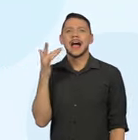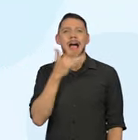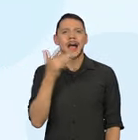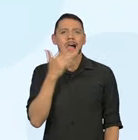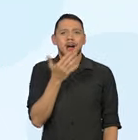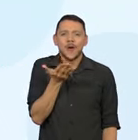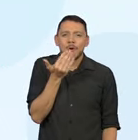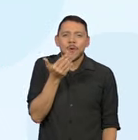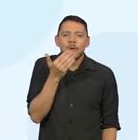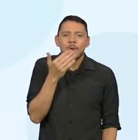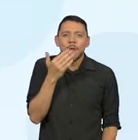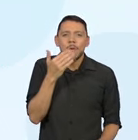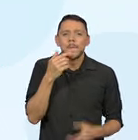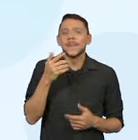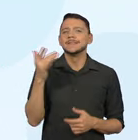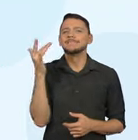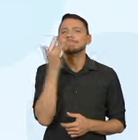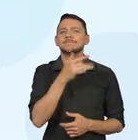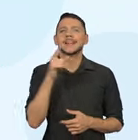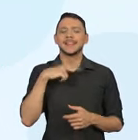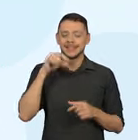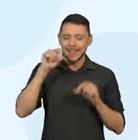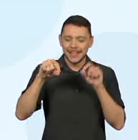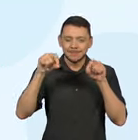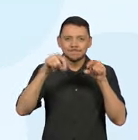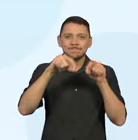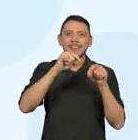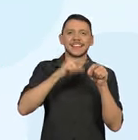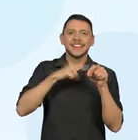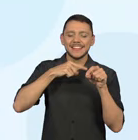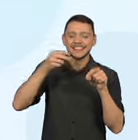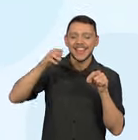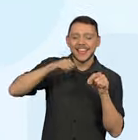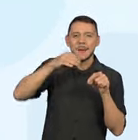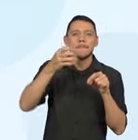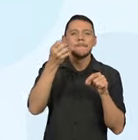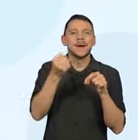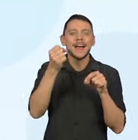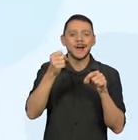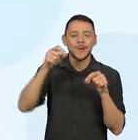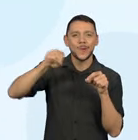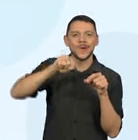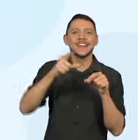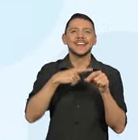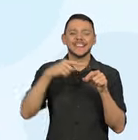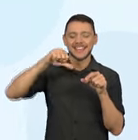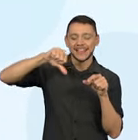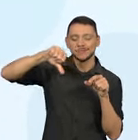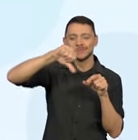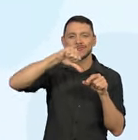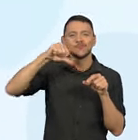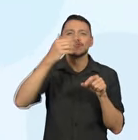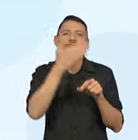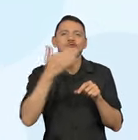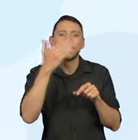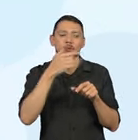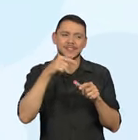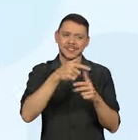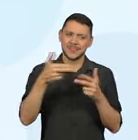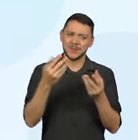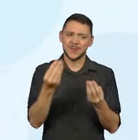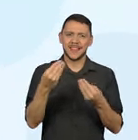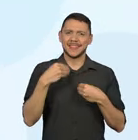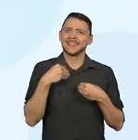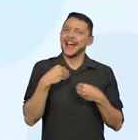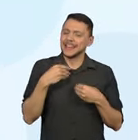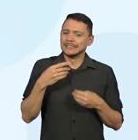com mirtilos, com chantilly, com xarope de glicose e tudo que engorda e é gostoso demais. Por